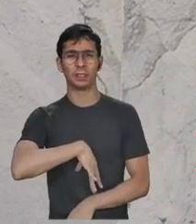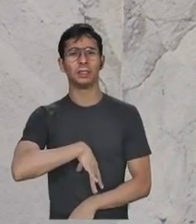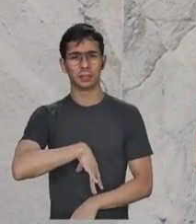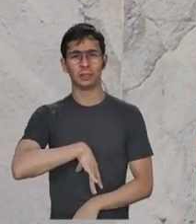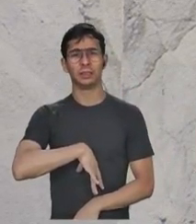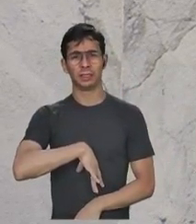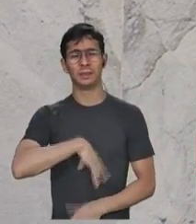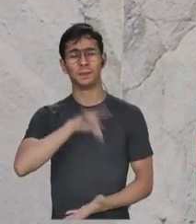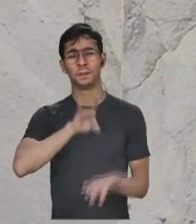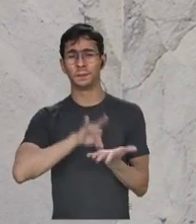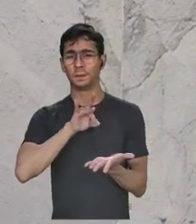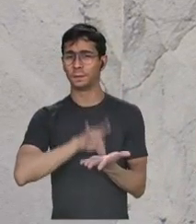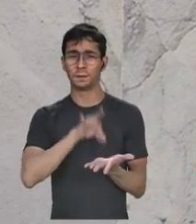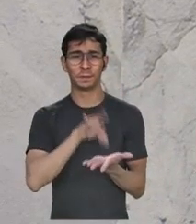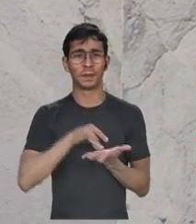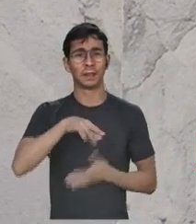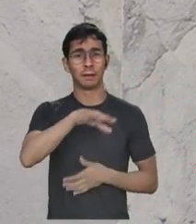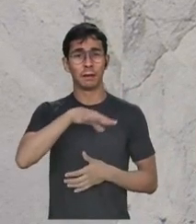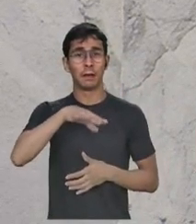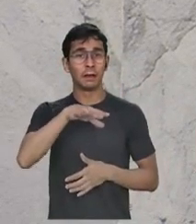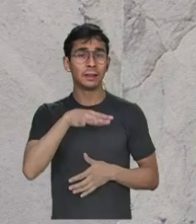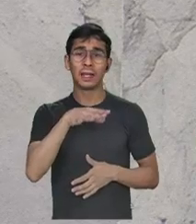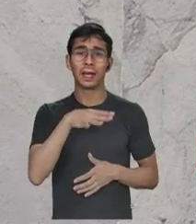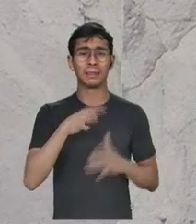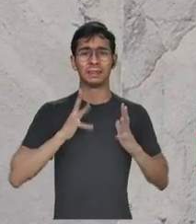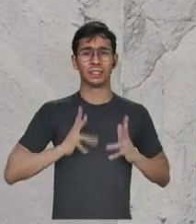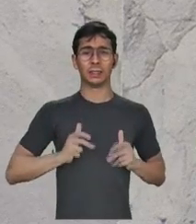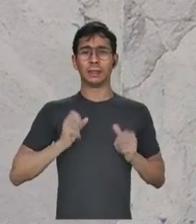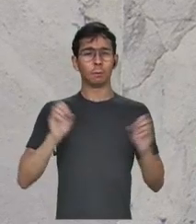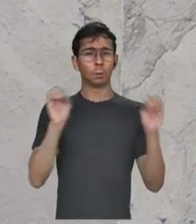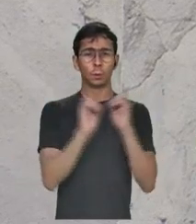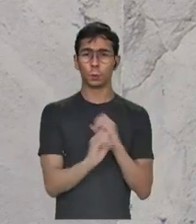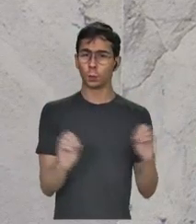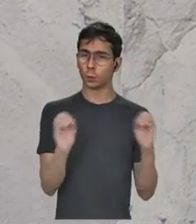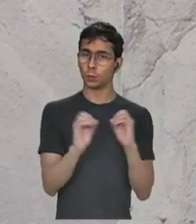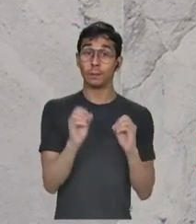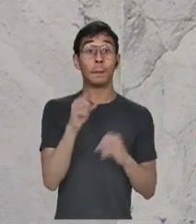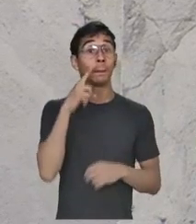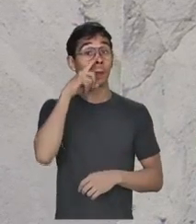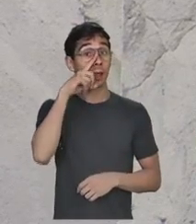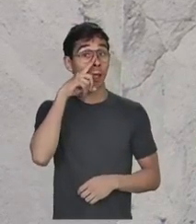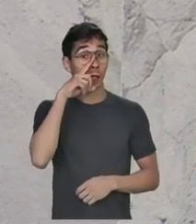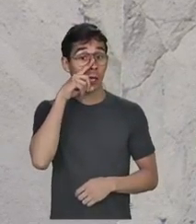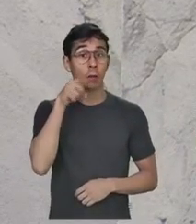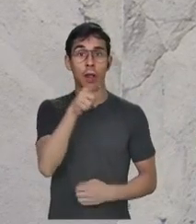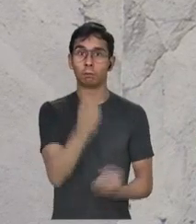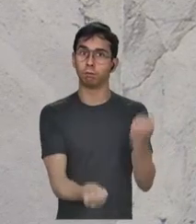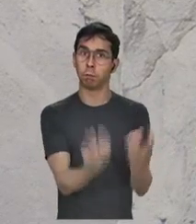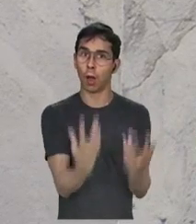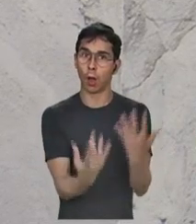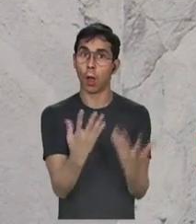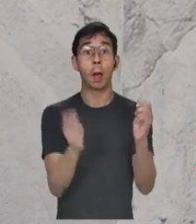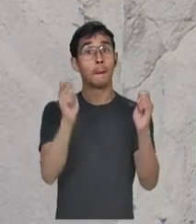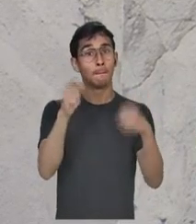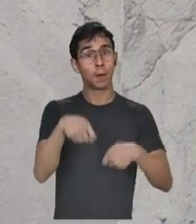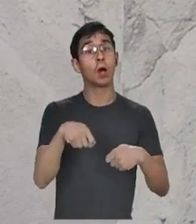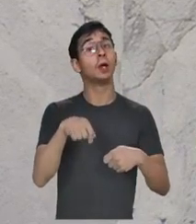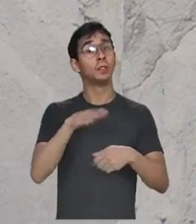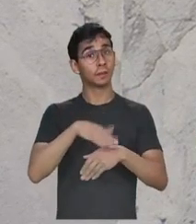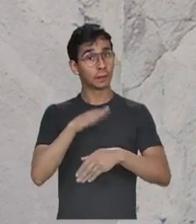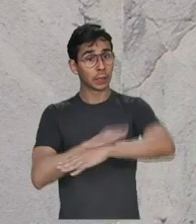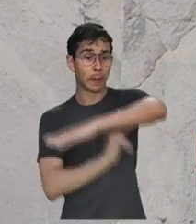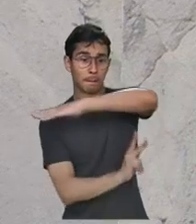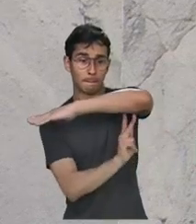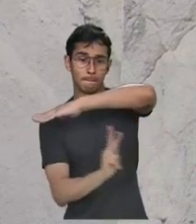sem qualquer condições de higiene é um perigo porque material inflamável e pode vir a causar sérios danos